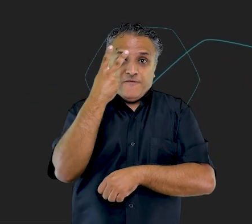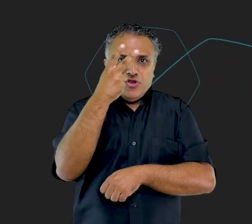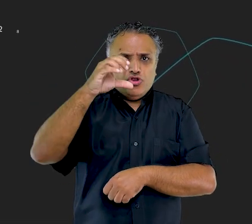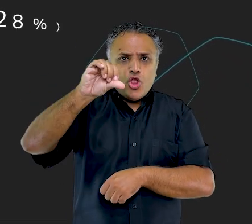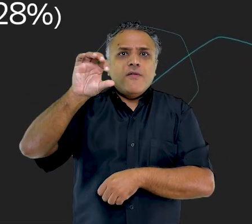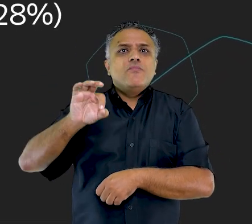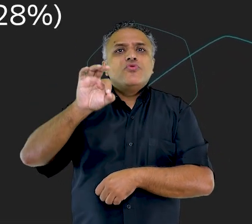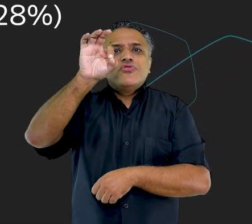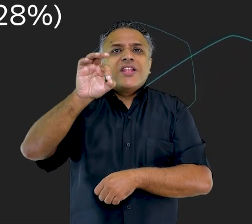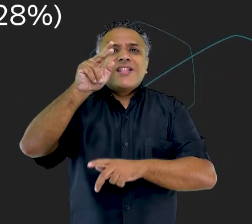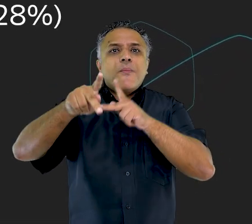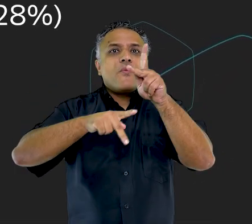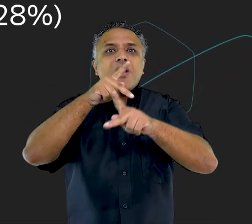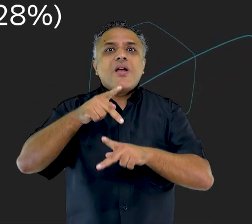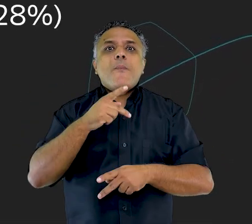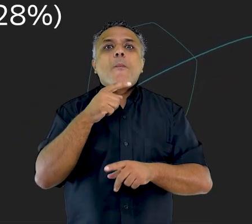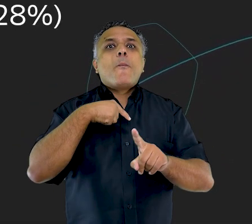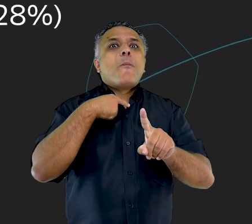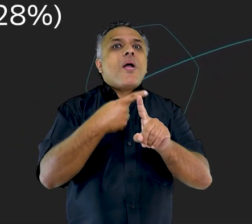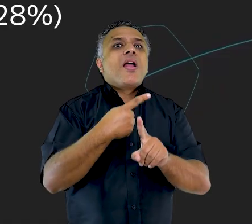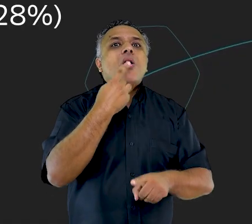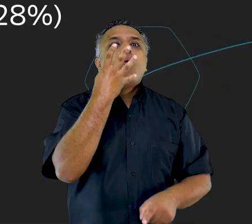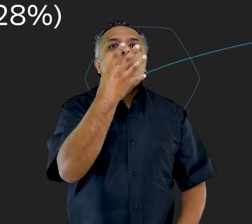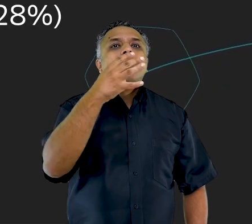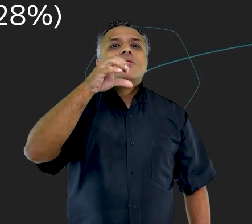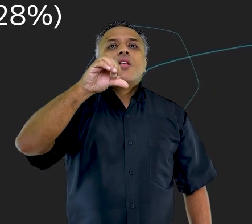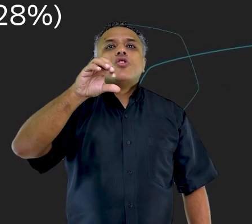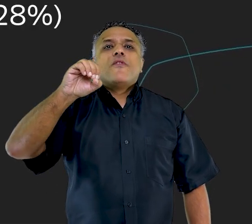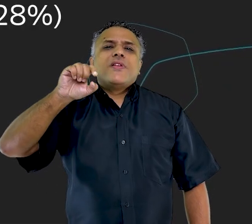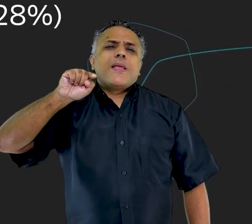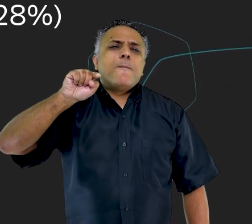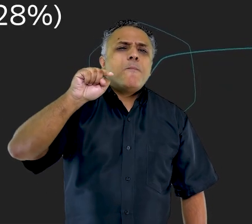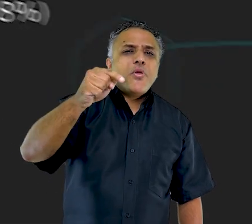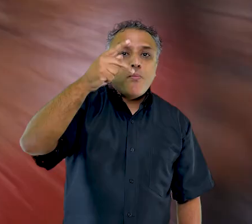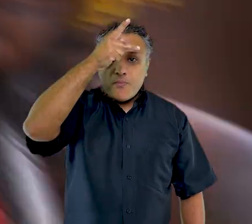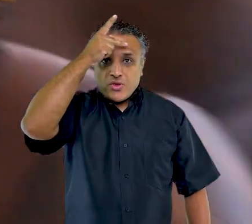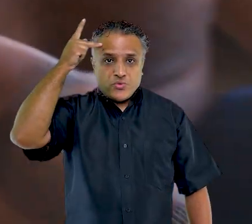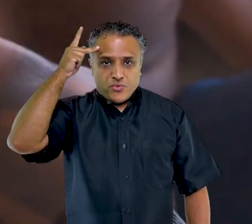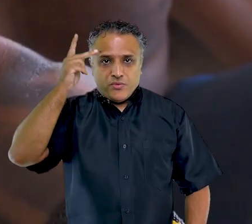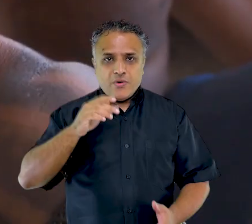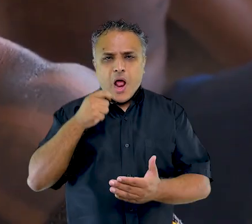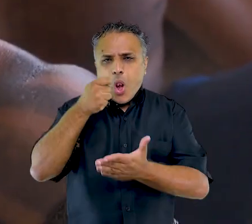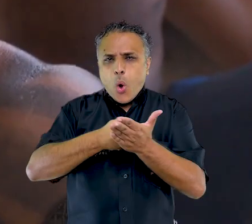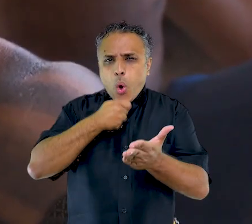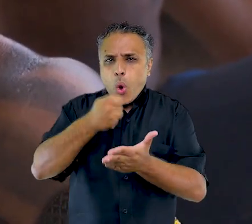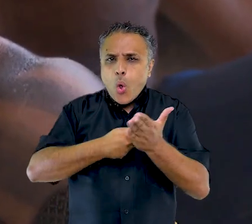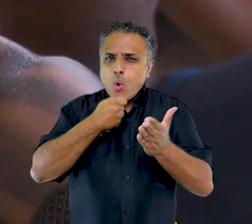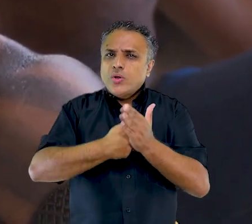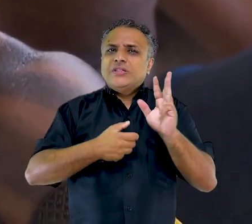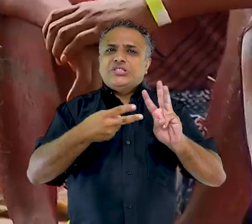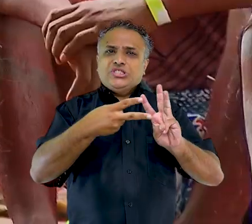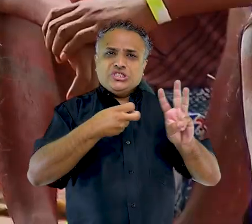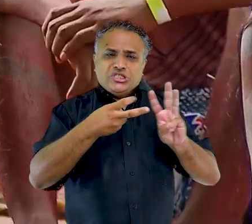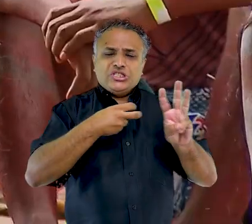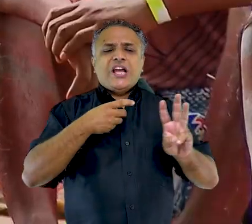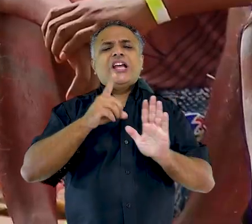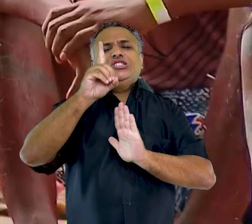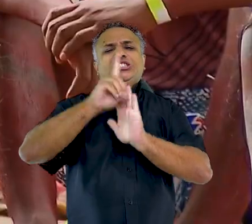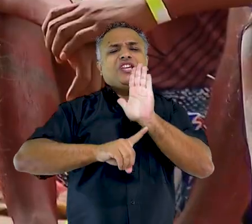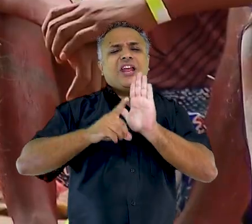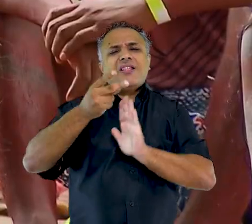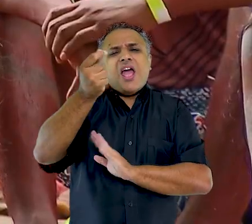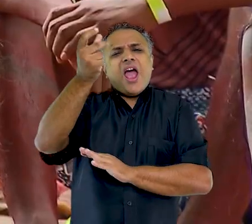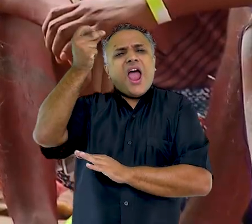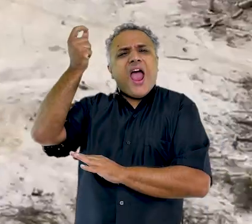dessa população, mais de 490 mil pessoas. A luta indígena por direitos é antiga